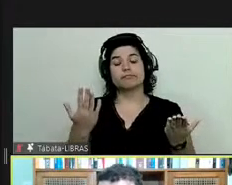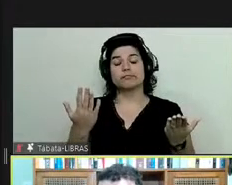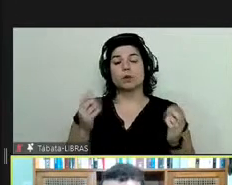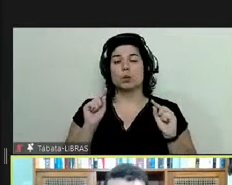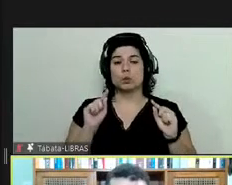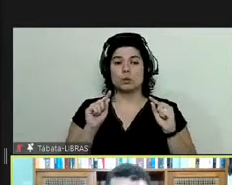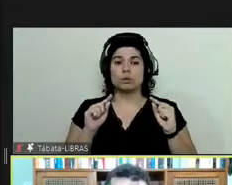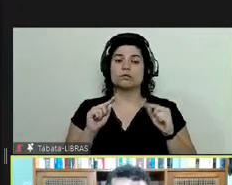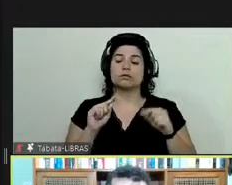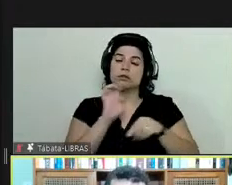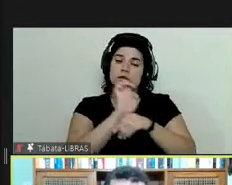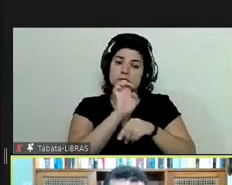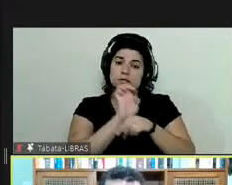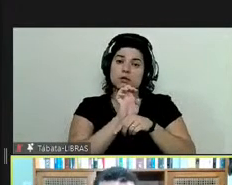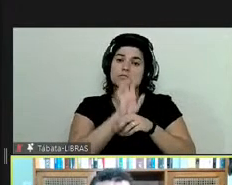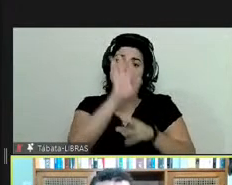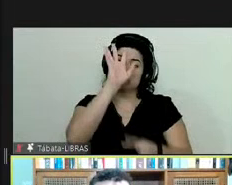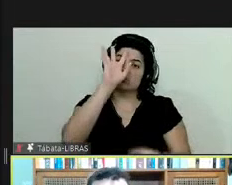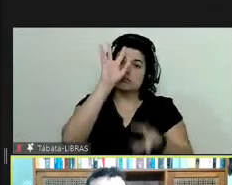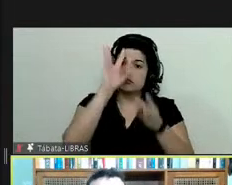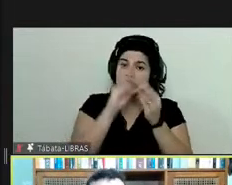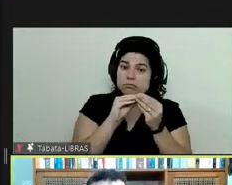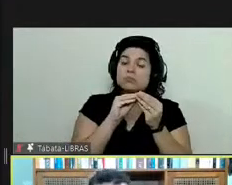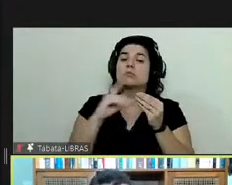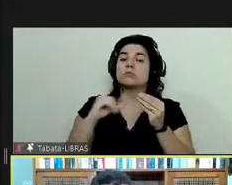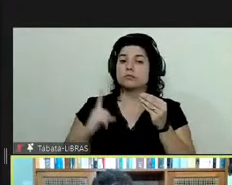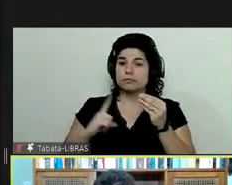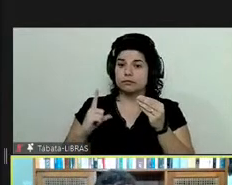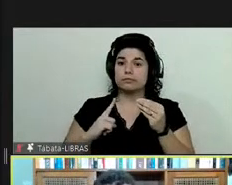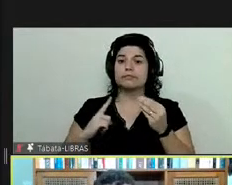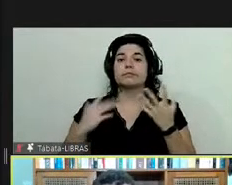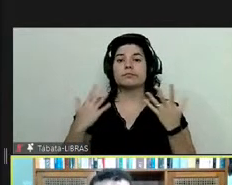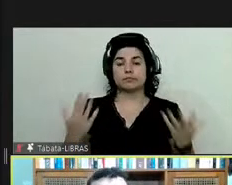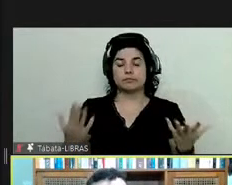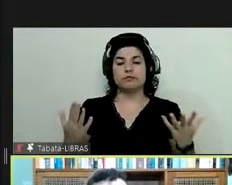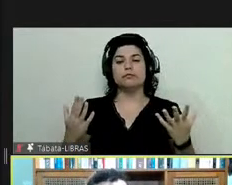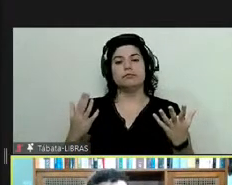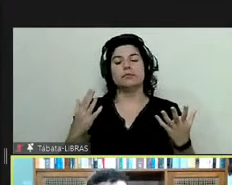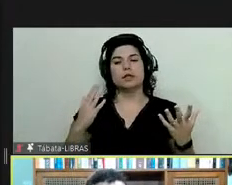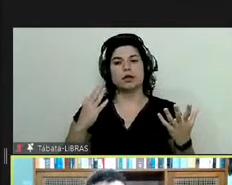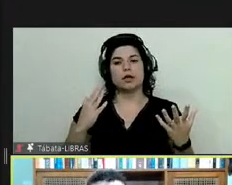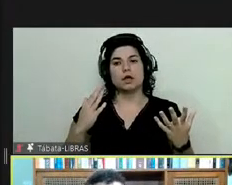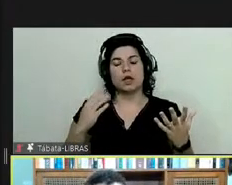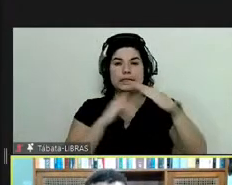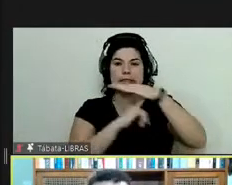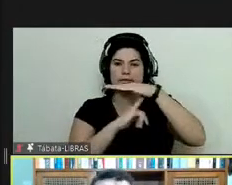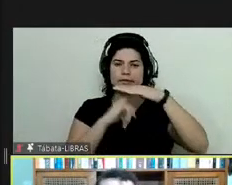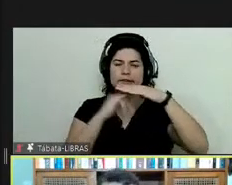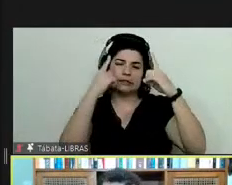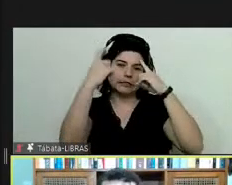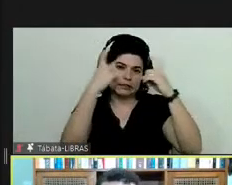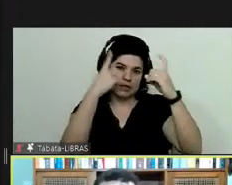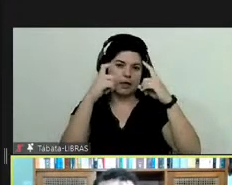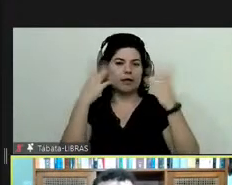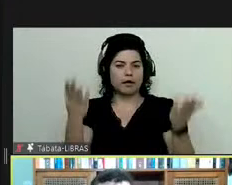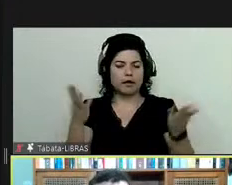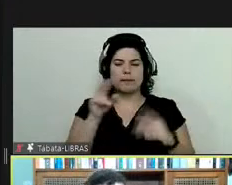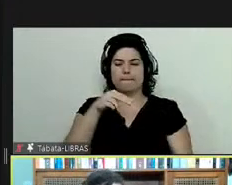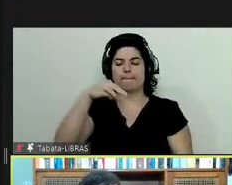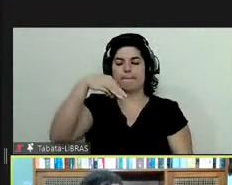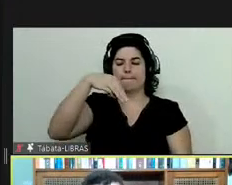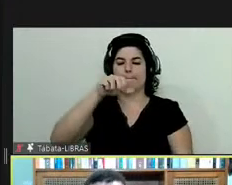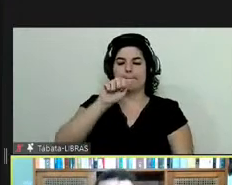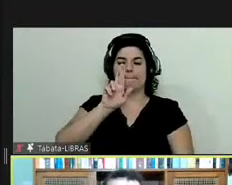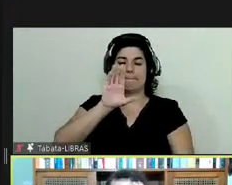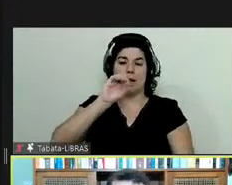essa leitura uma leitura que vai encontrar uma definição muito mais acabada vamos dizer assim nas ideias não sociólogo como uma febre foi um também